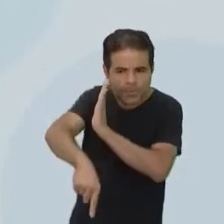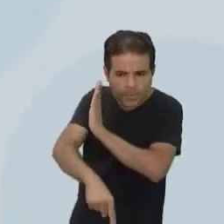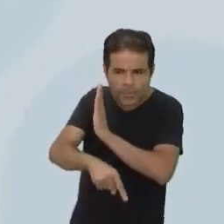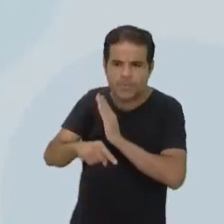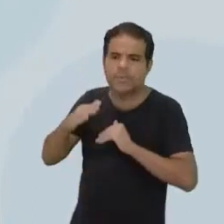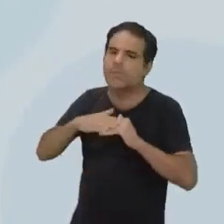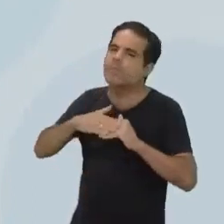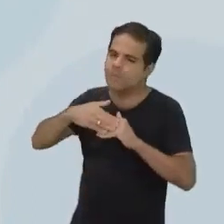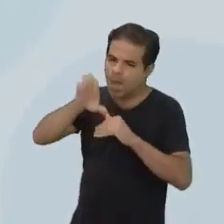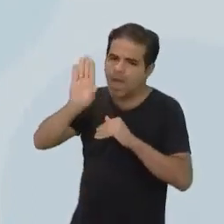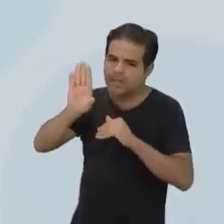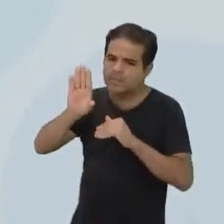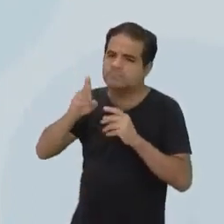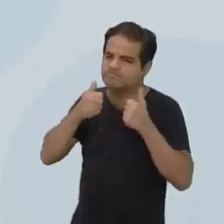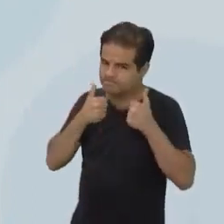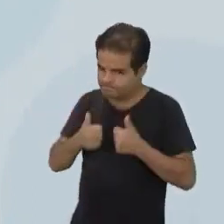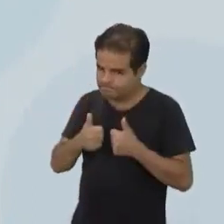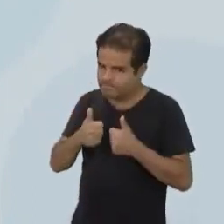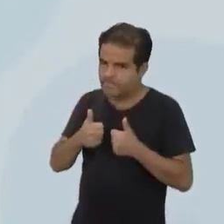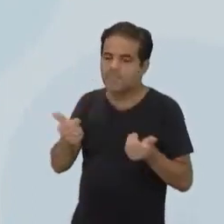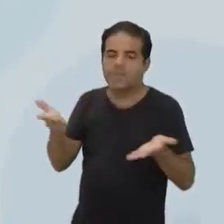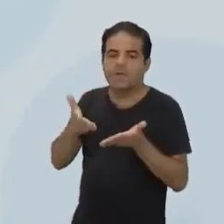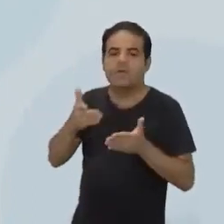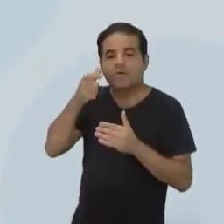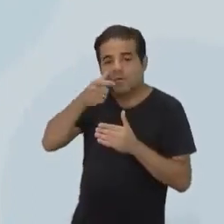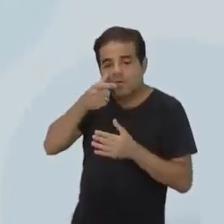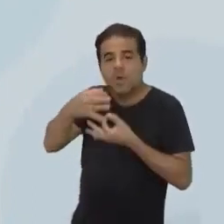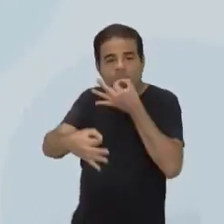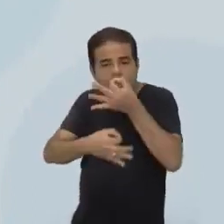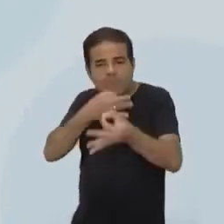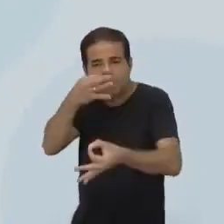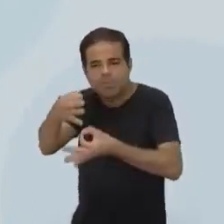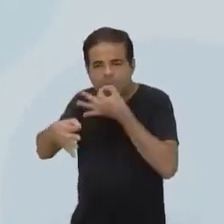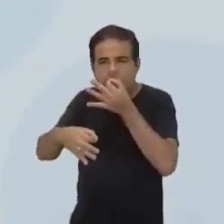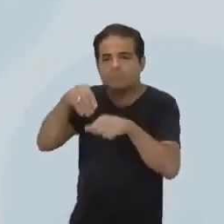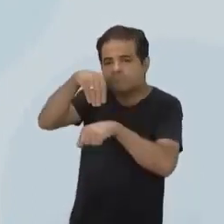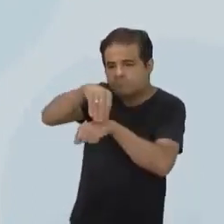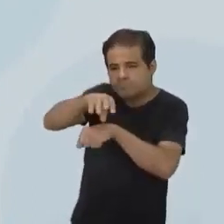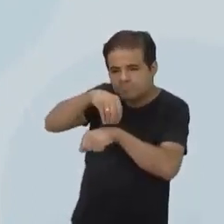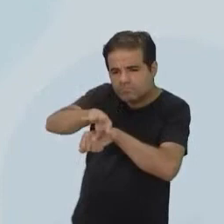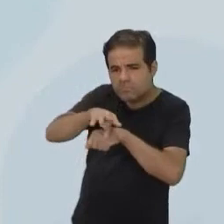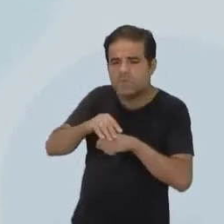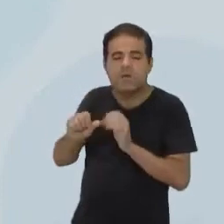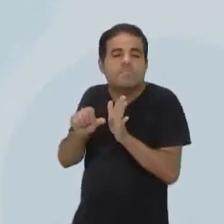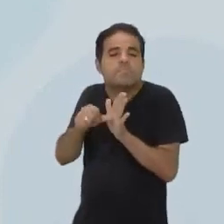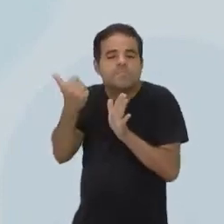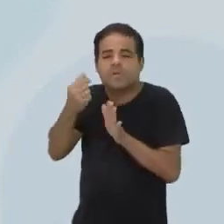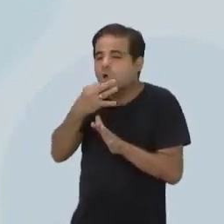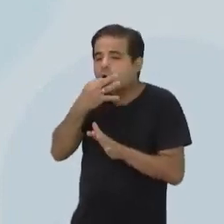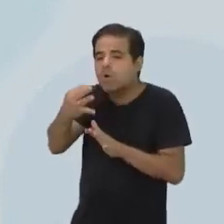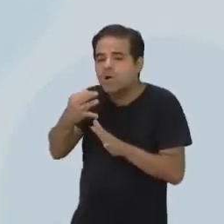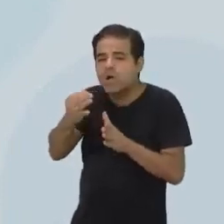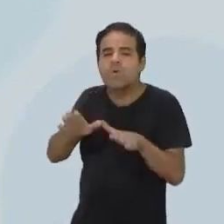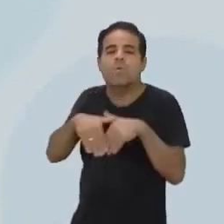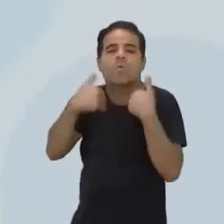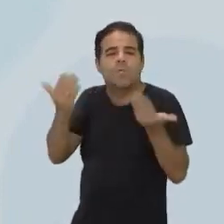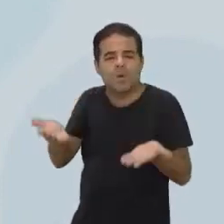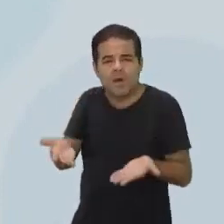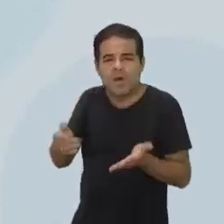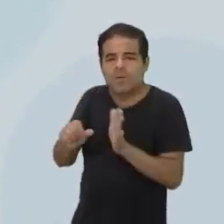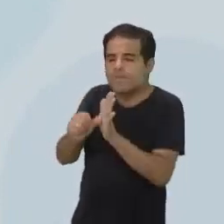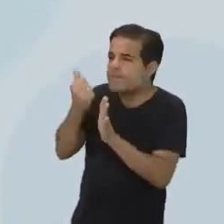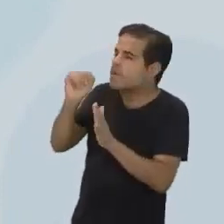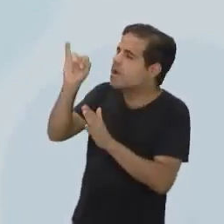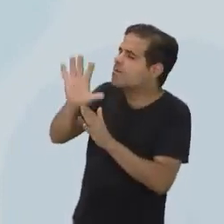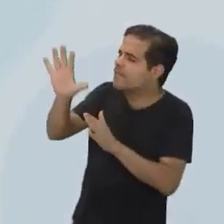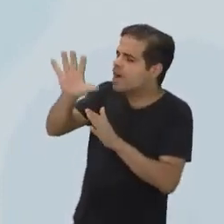cada vez mais. Então, a gente vai para algumas sugestões aqui. Então, a primeira sugestão aqui, a gente viu essa